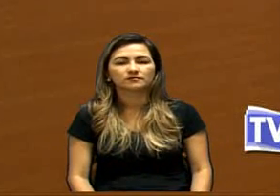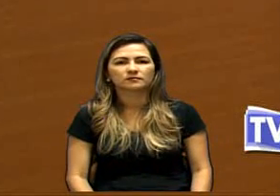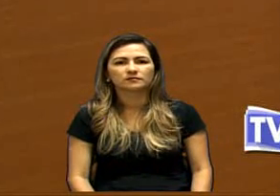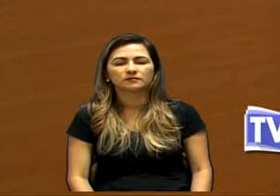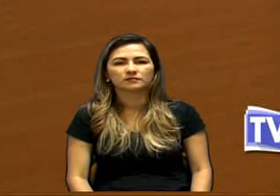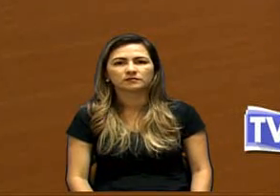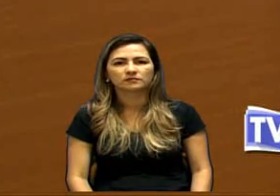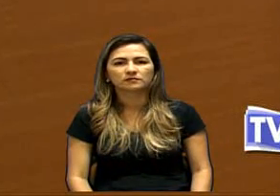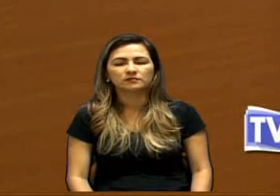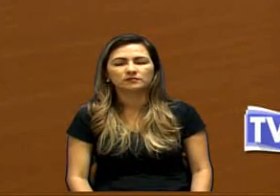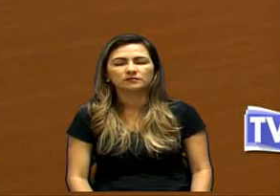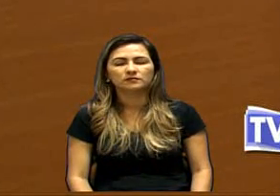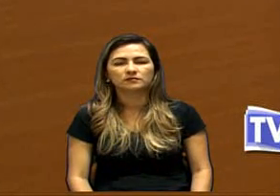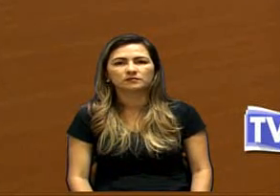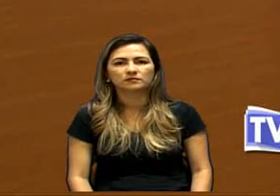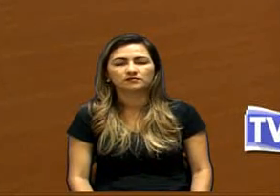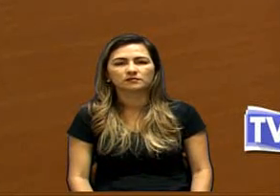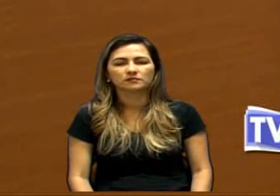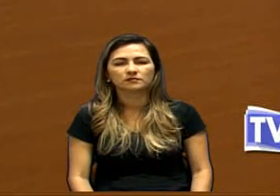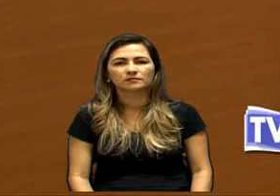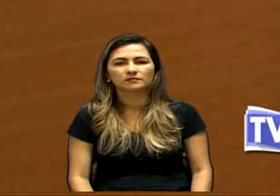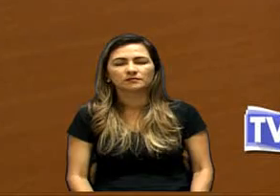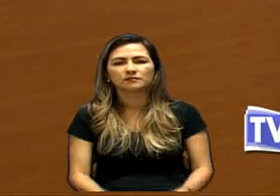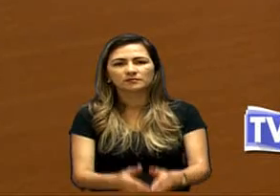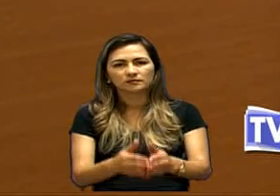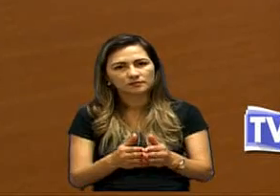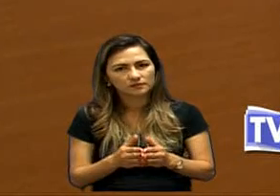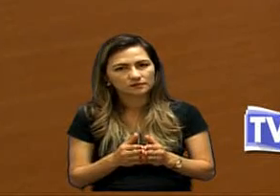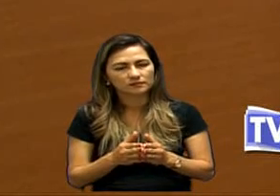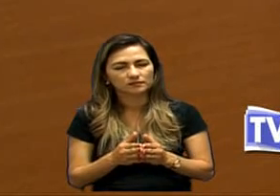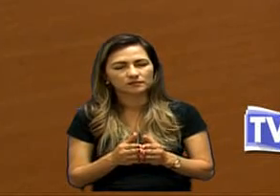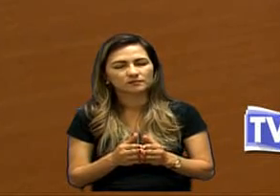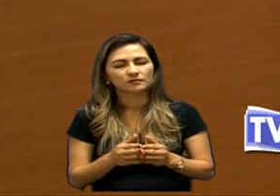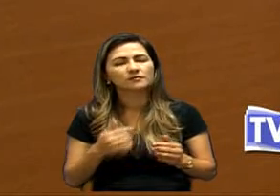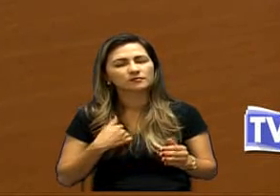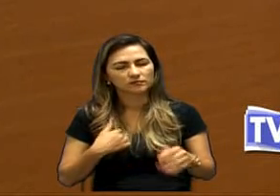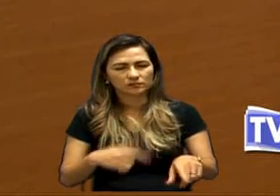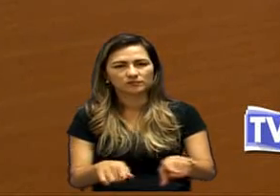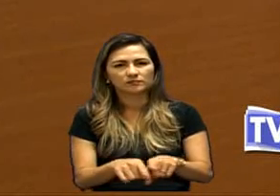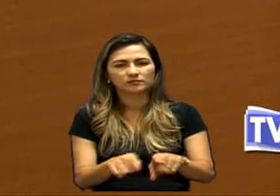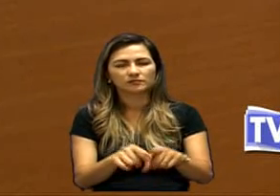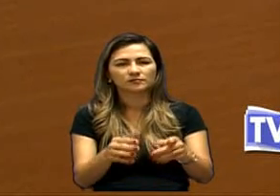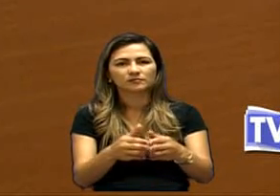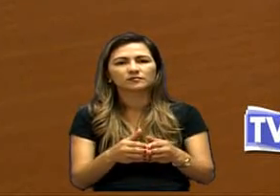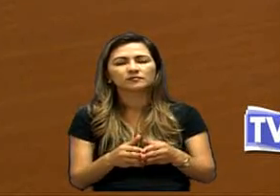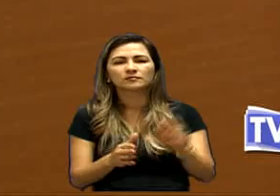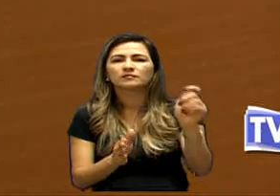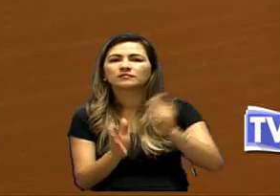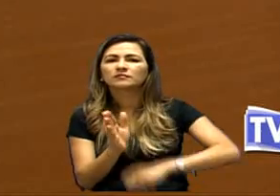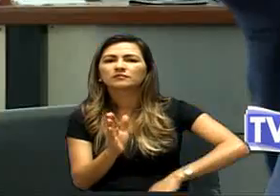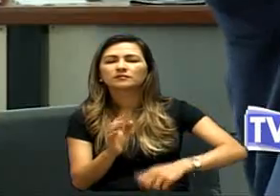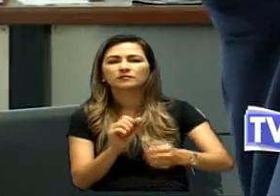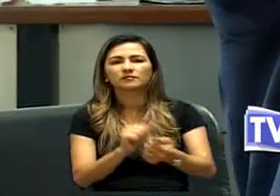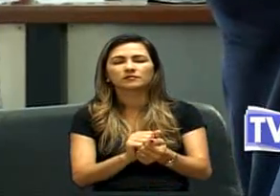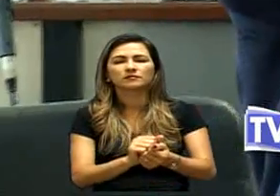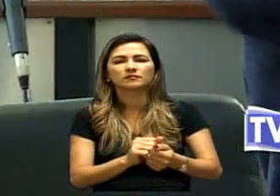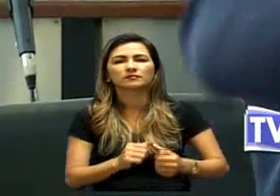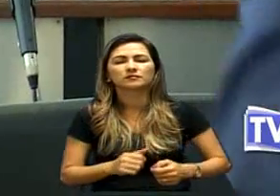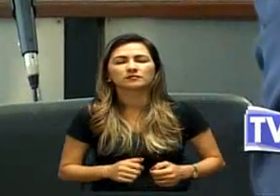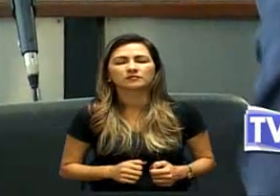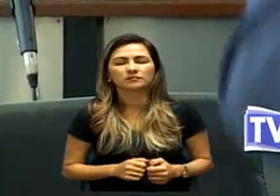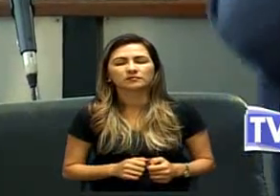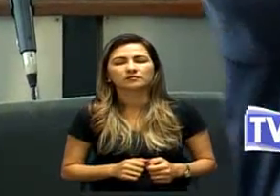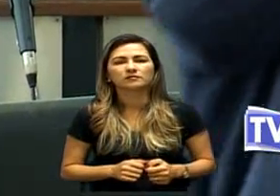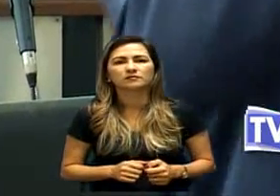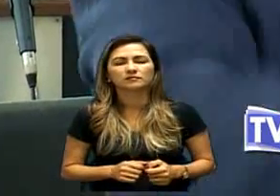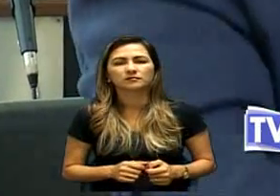Senhor presidente, eu queria pedir licença também para votar nesse, para assinar também, até porque